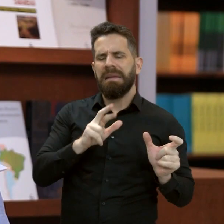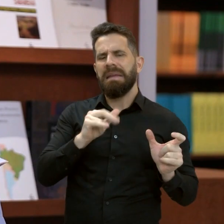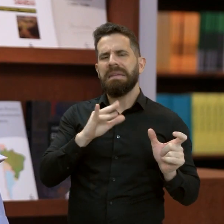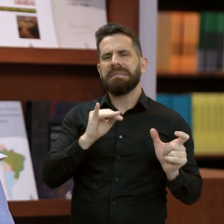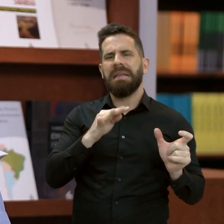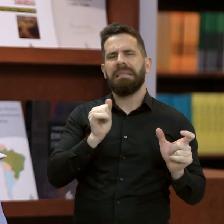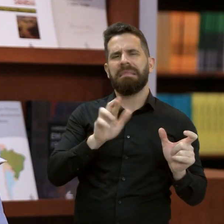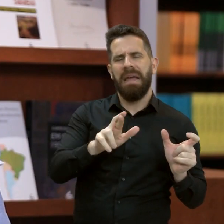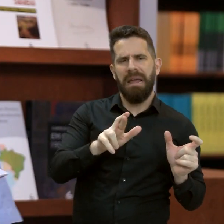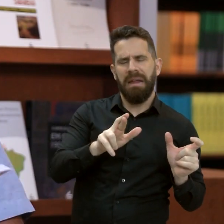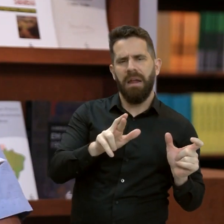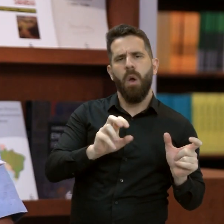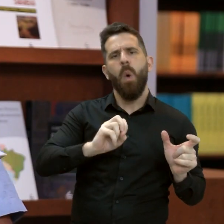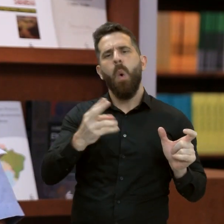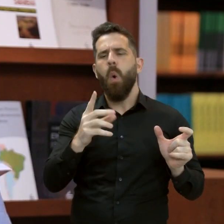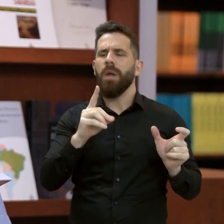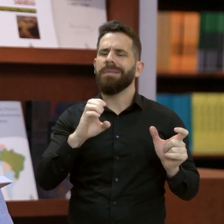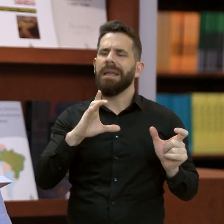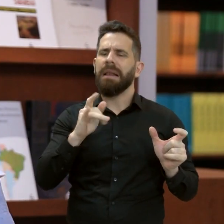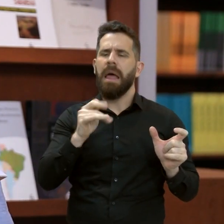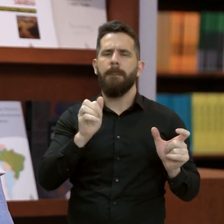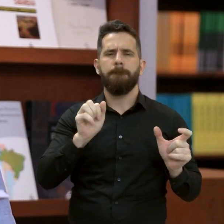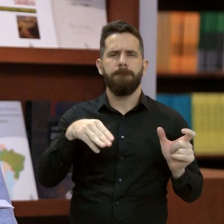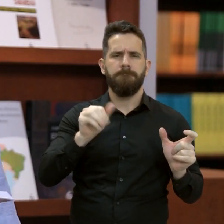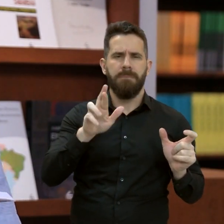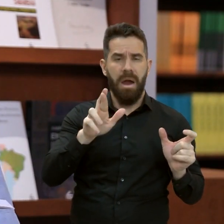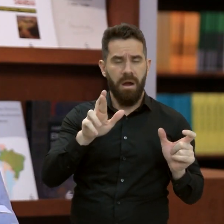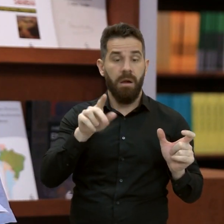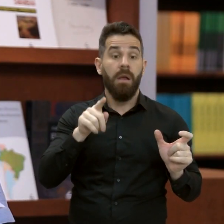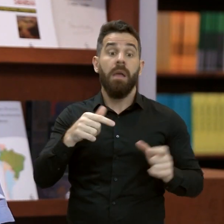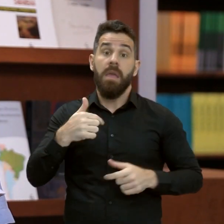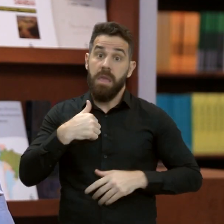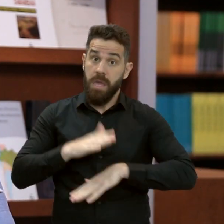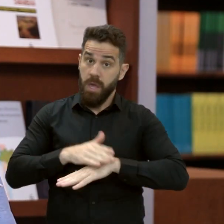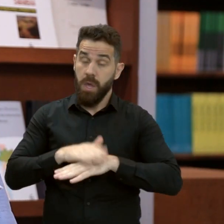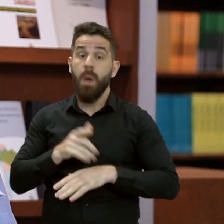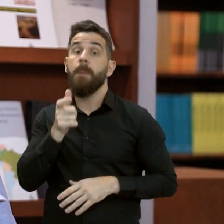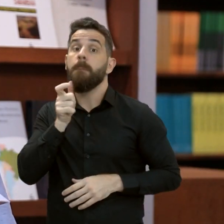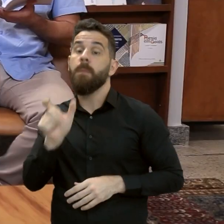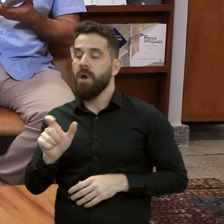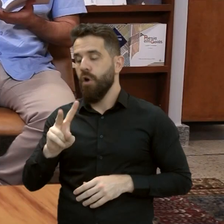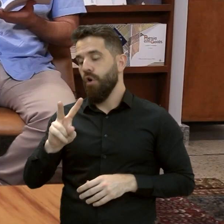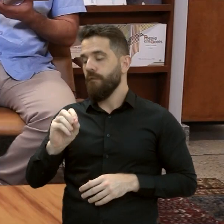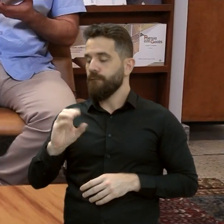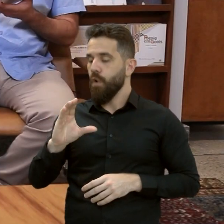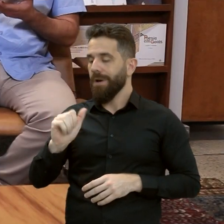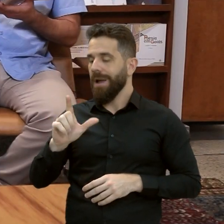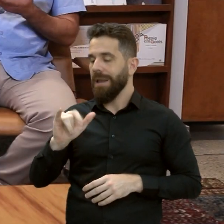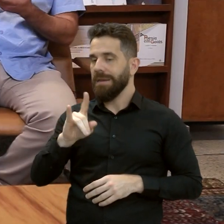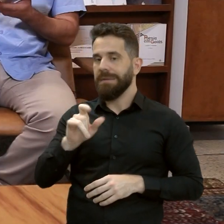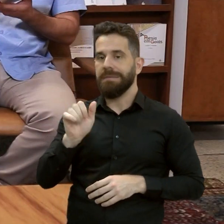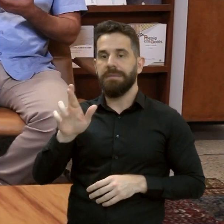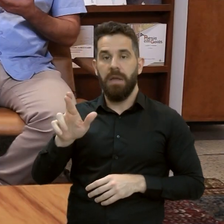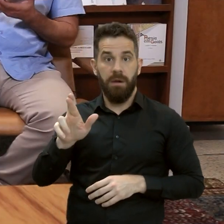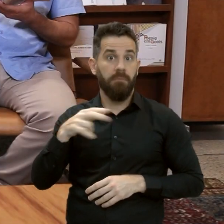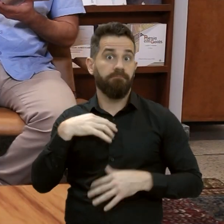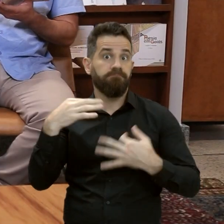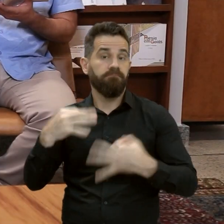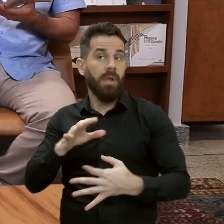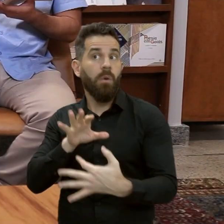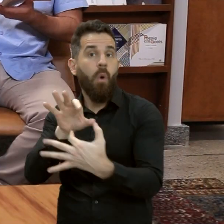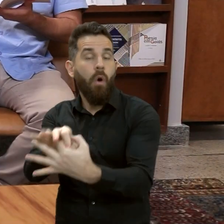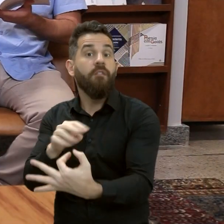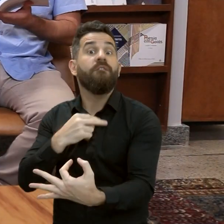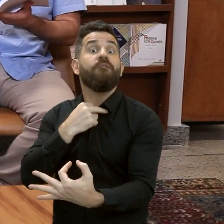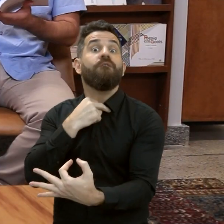declamar, que a gente associa às vezes a uma execução mais eloquente, eu utilizo vocalizar ou dizer. Ótimo. Que é justamente assim, a relação mais direta com a nossa voz. A